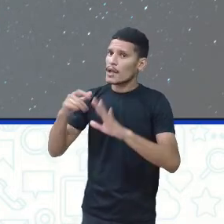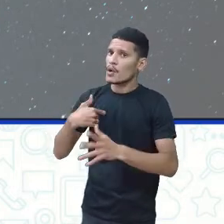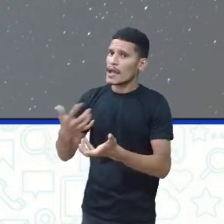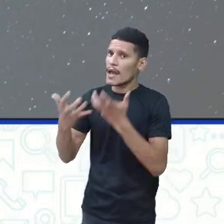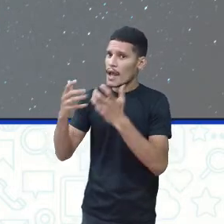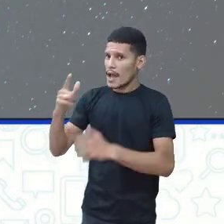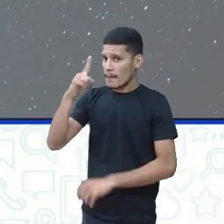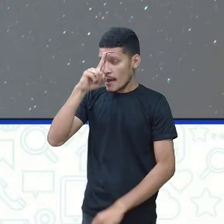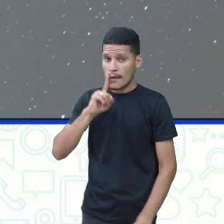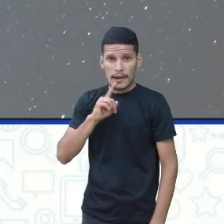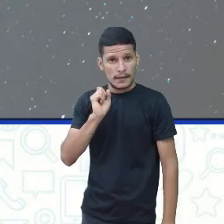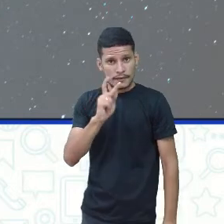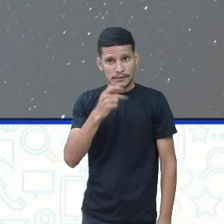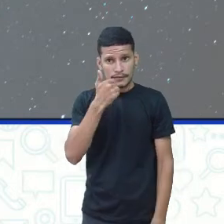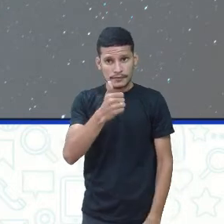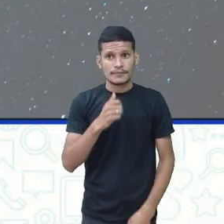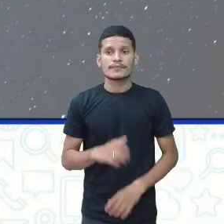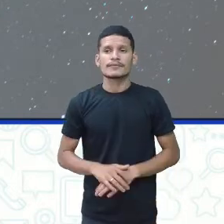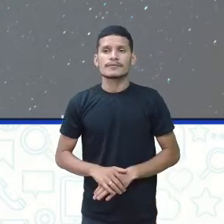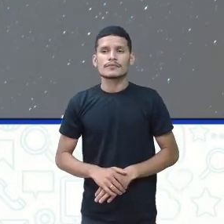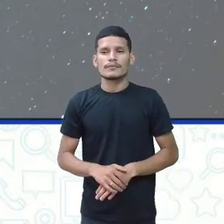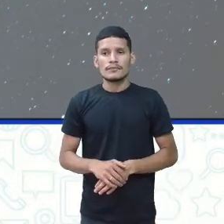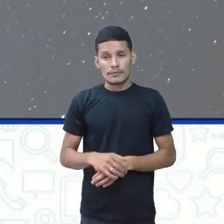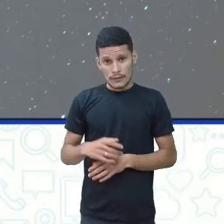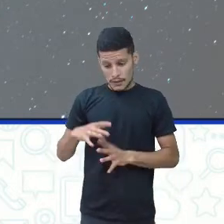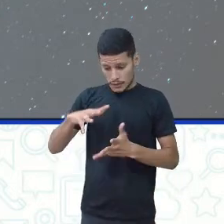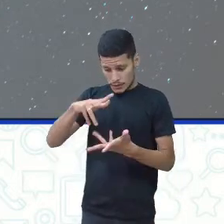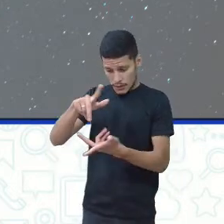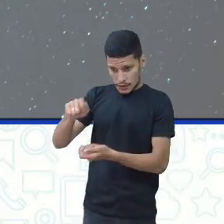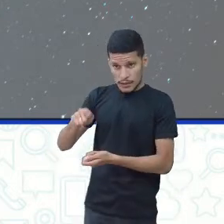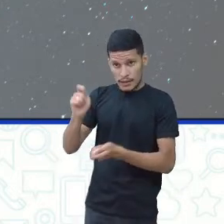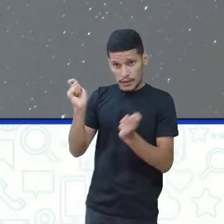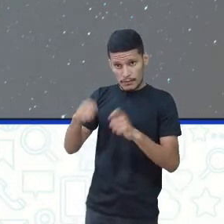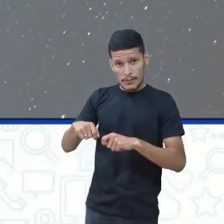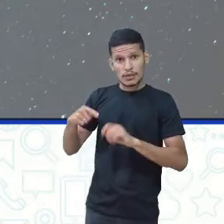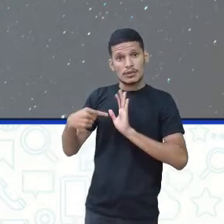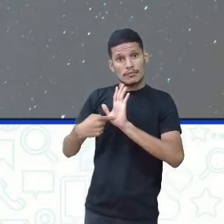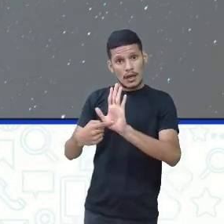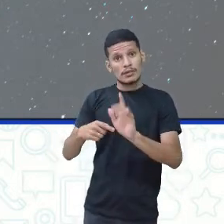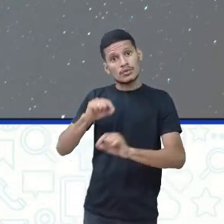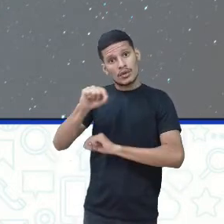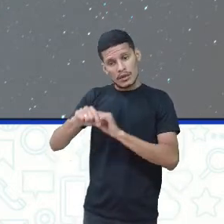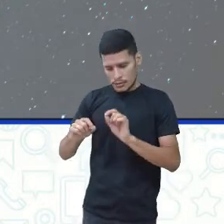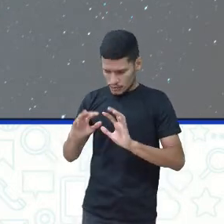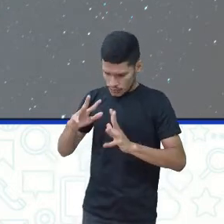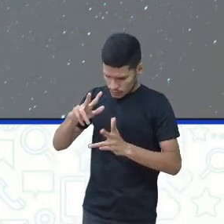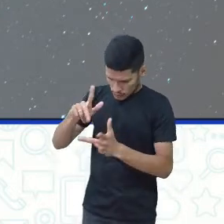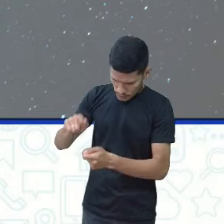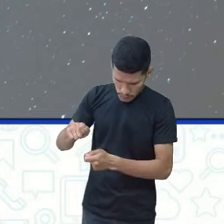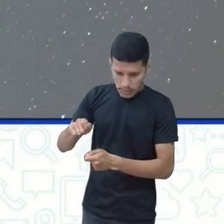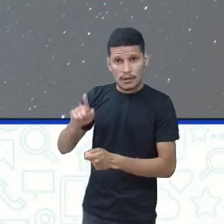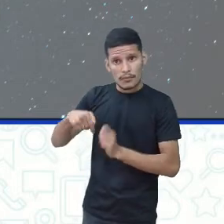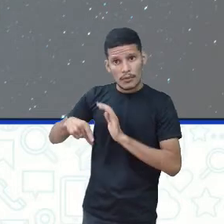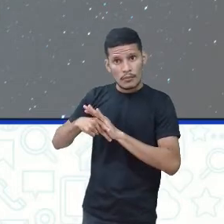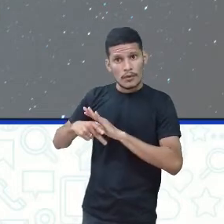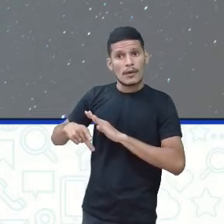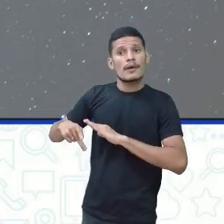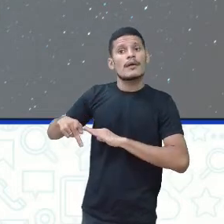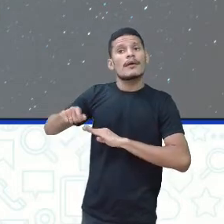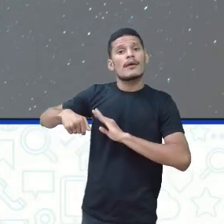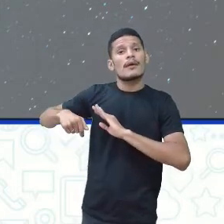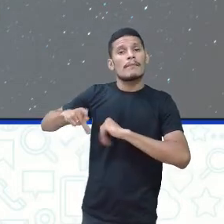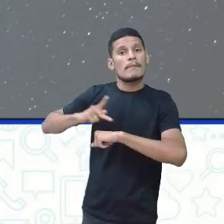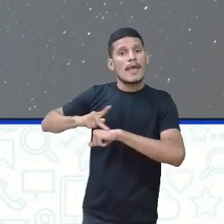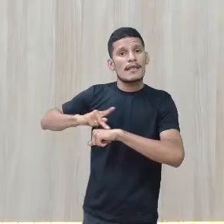maneira de ilustrar, beleza? Então, ó, a órbita da Terra está representada aí nessa elipse preta e a gente tem a Terra de um